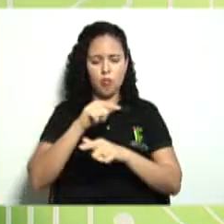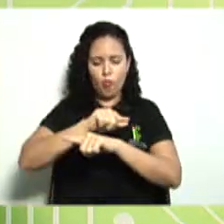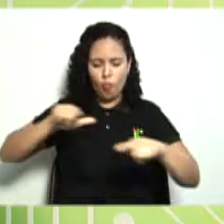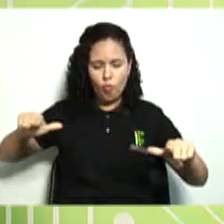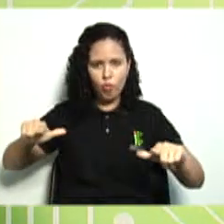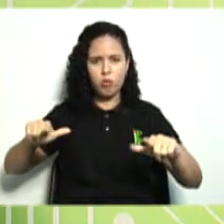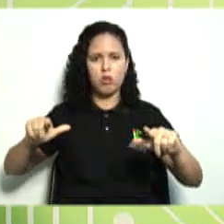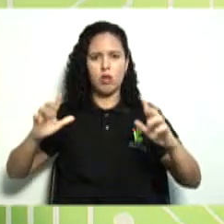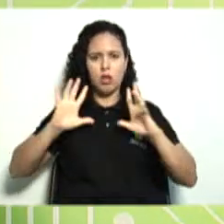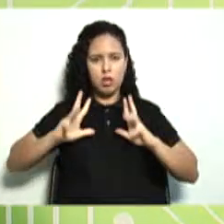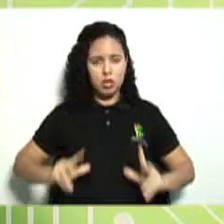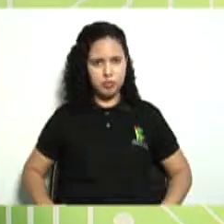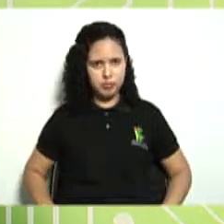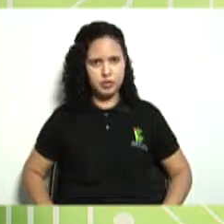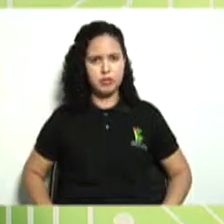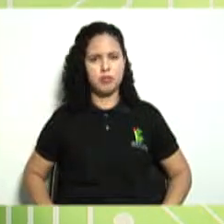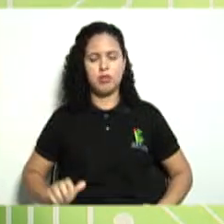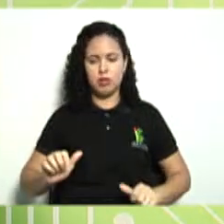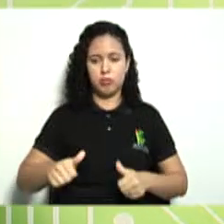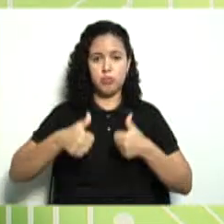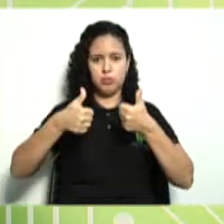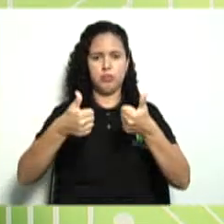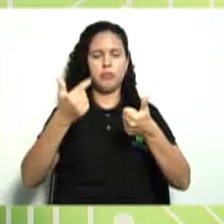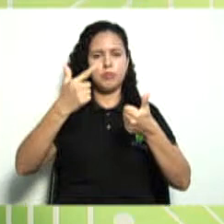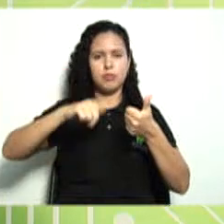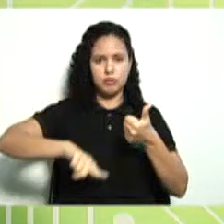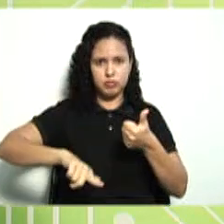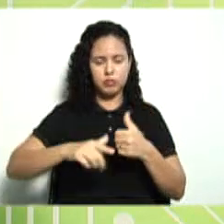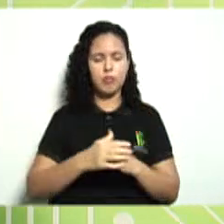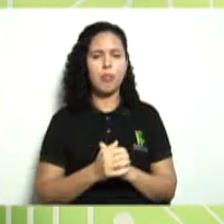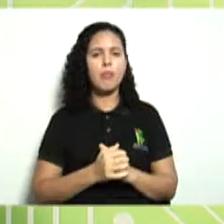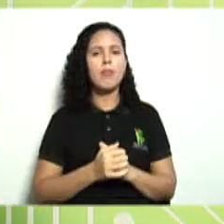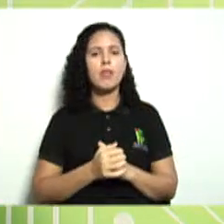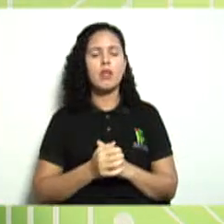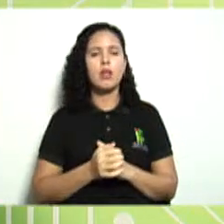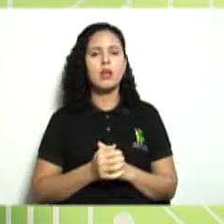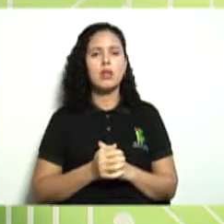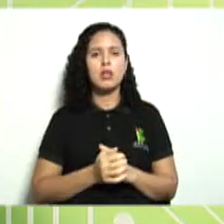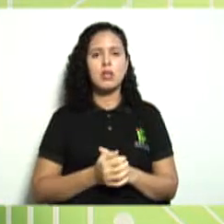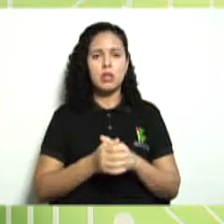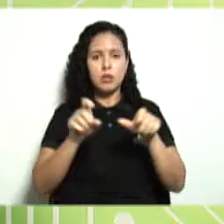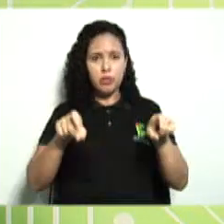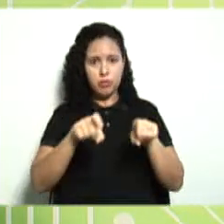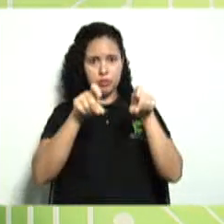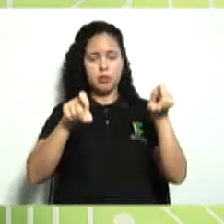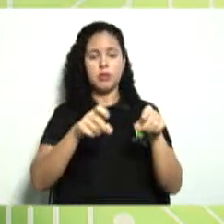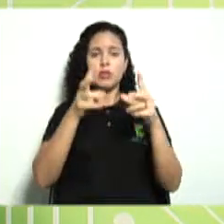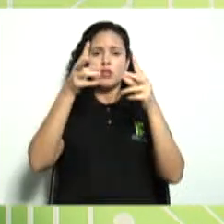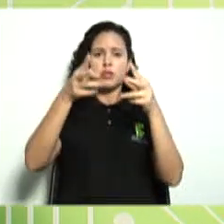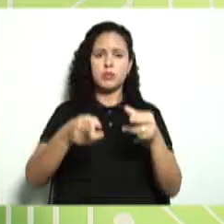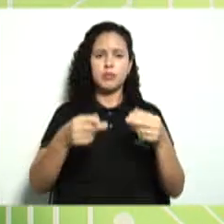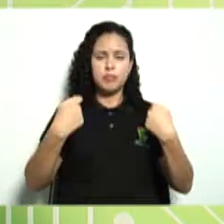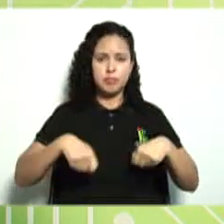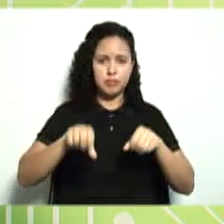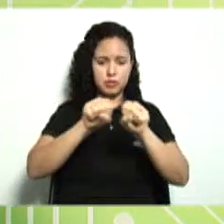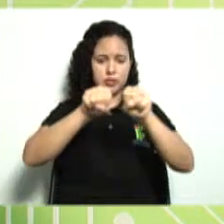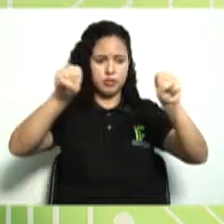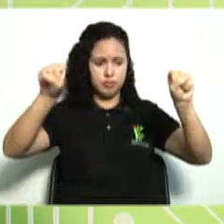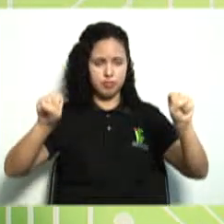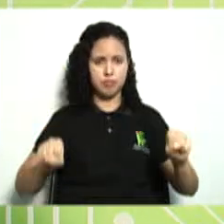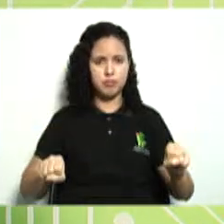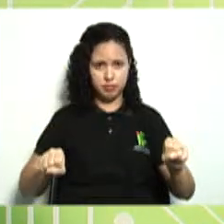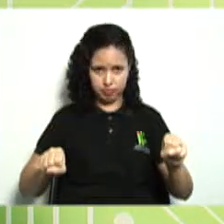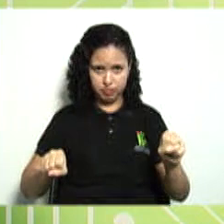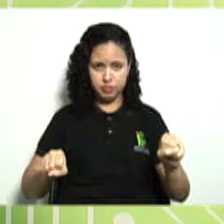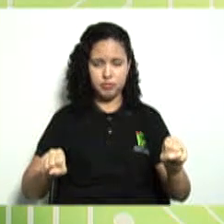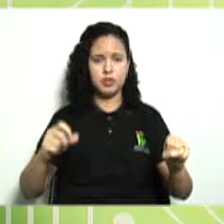assim, no computador em geral, no sistema computacional, é necessário um sistema, um sistema operacional, que